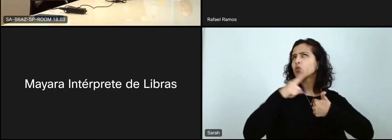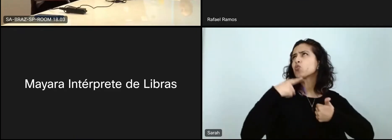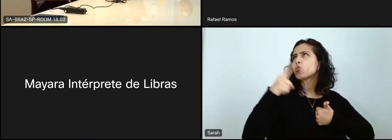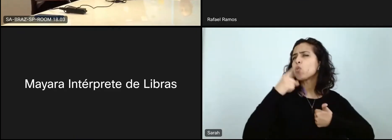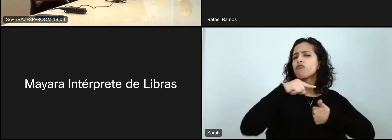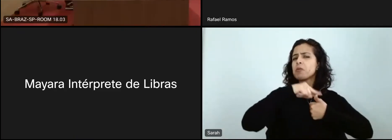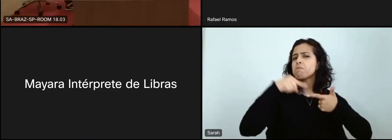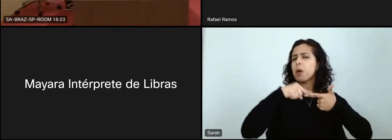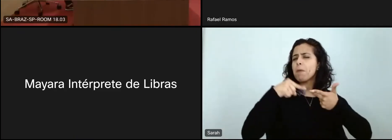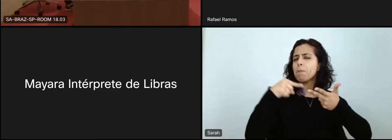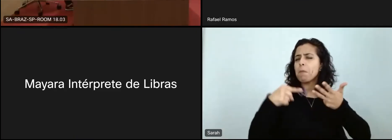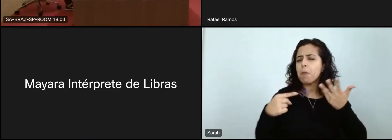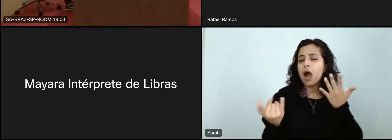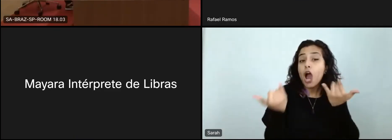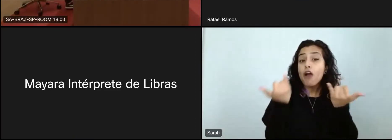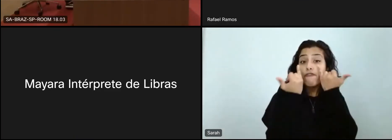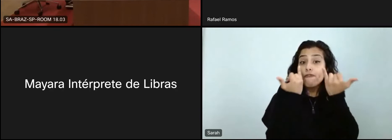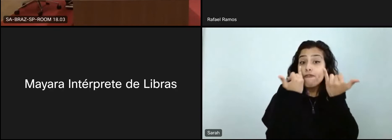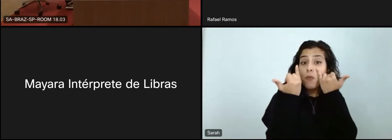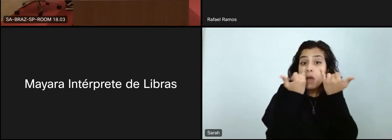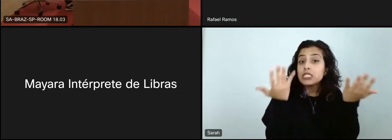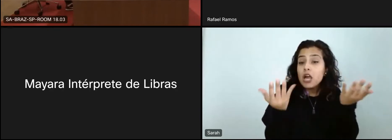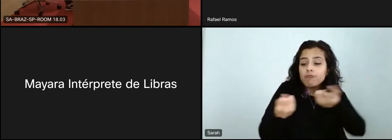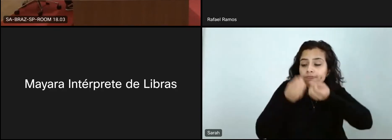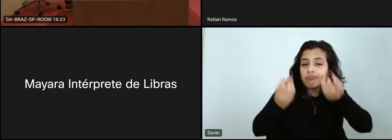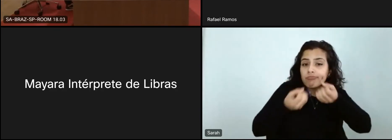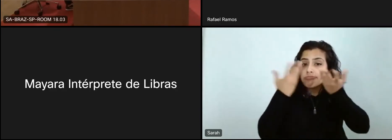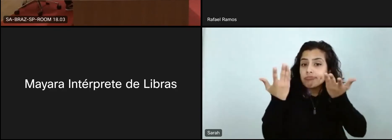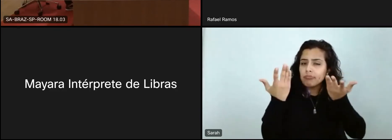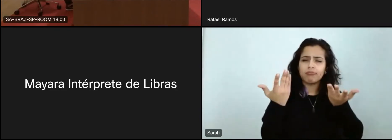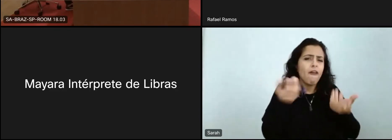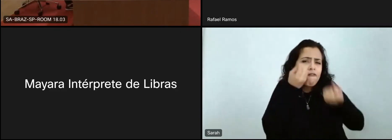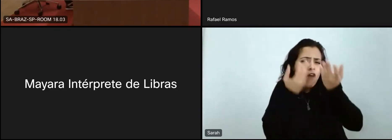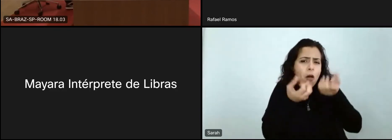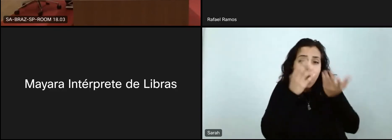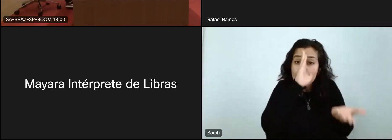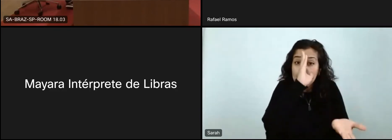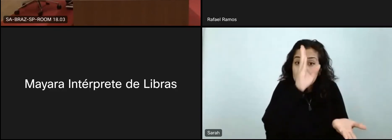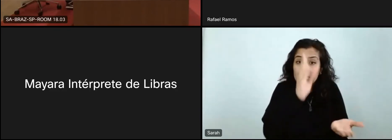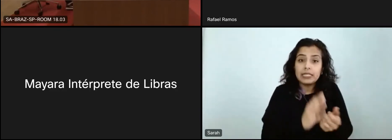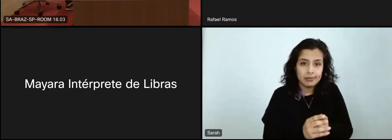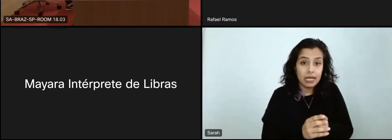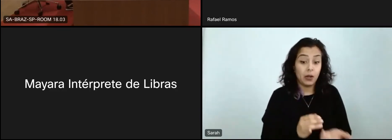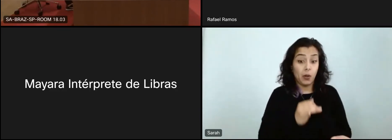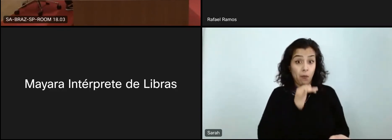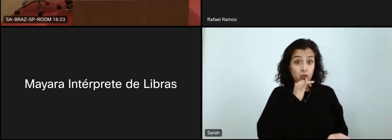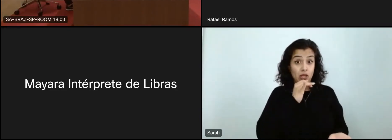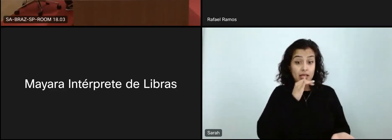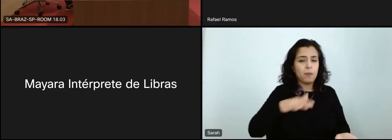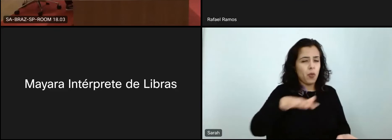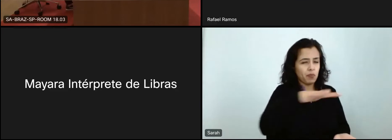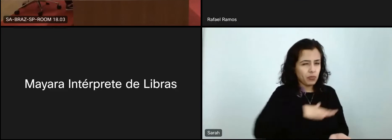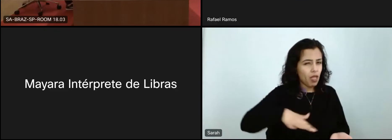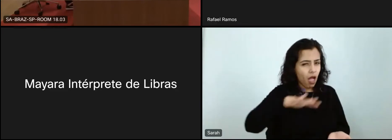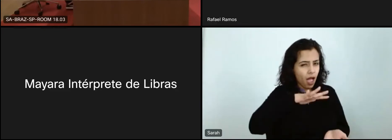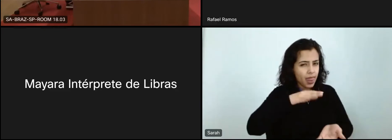Acho que a gente tá num cenário aqui corporativo, dialogando sobre, então vou trazer um pouco para esse viés corporativo de